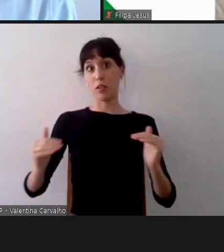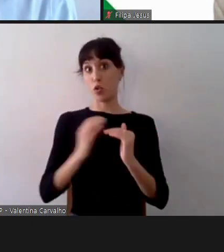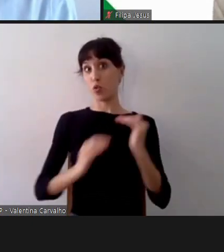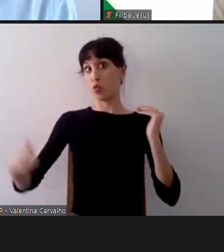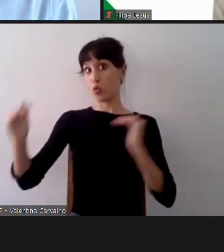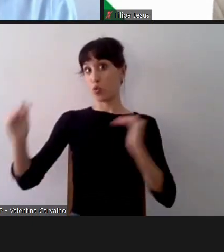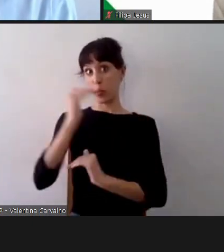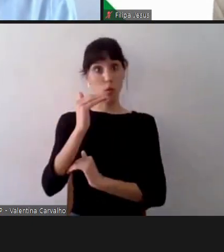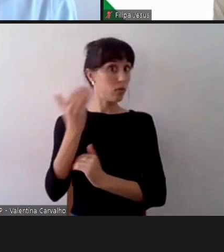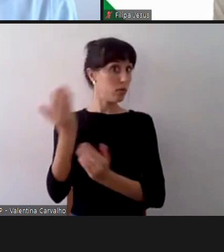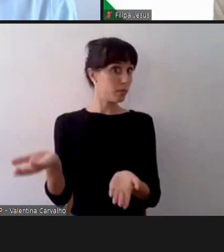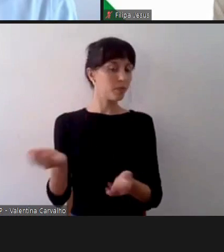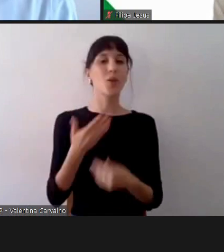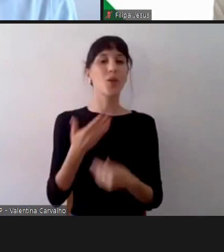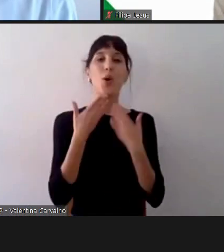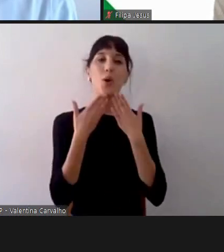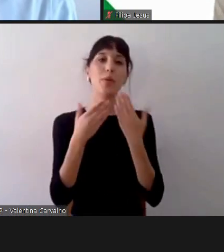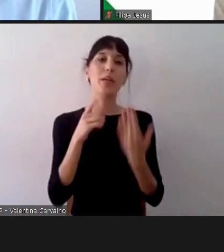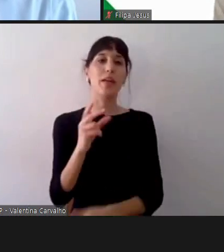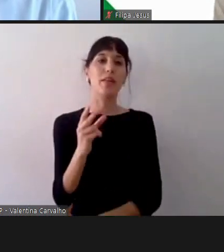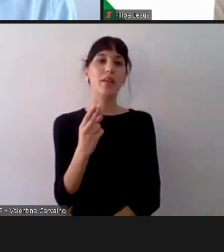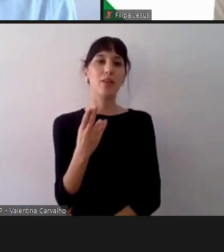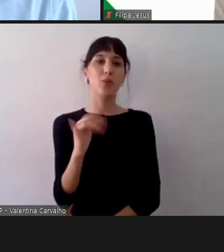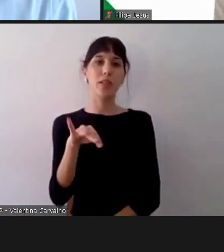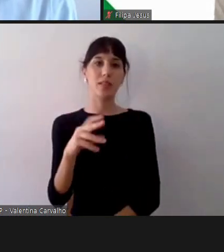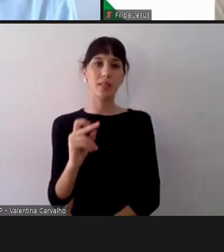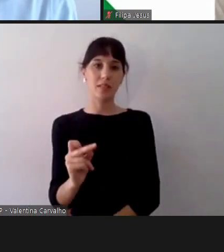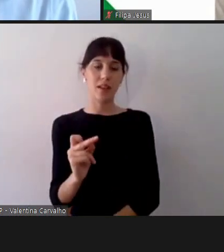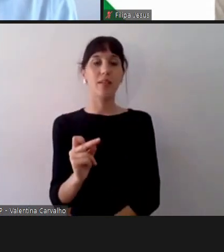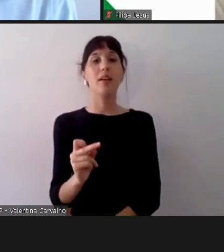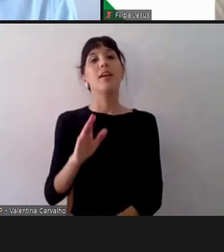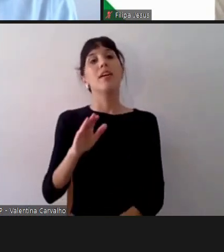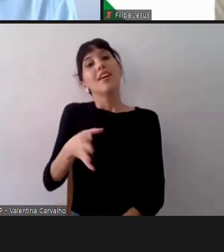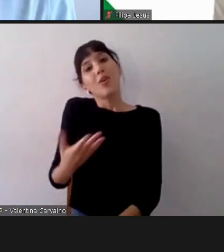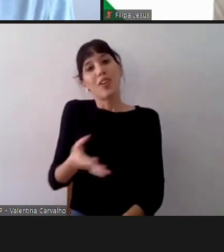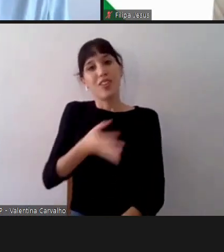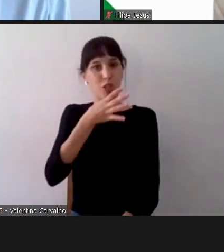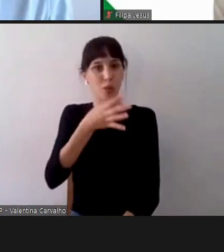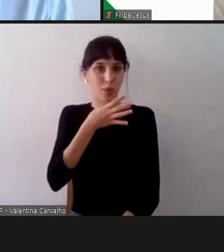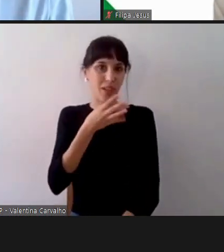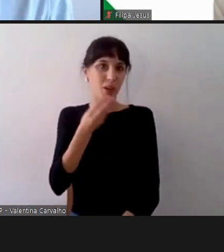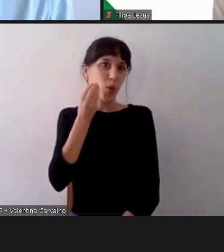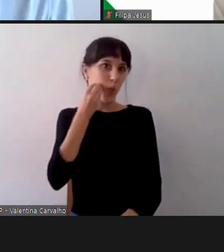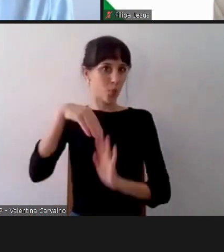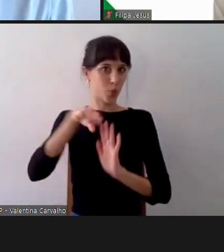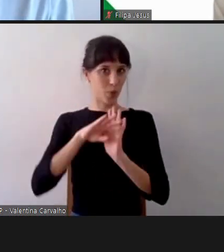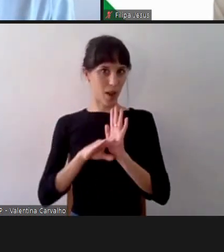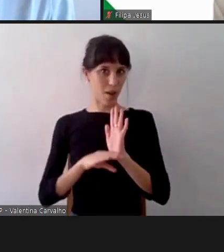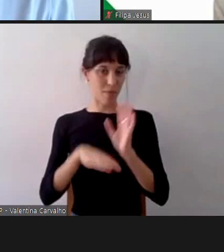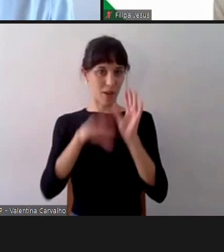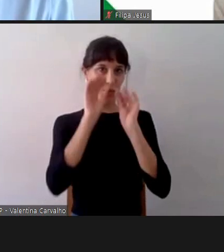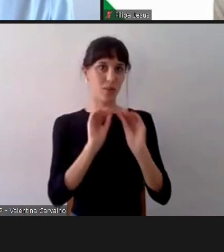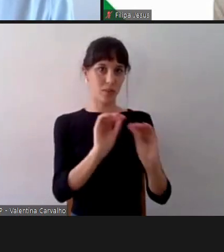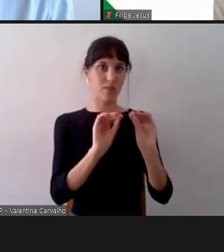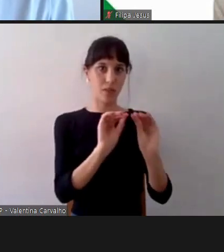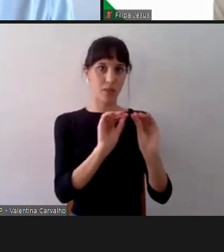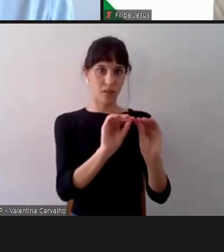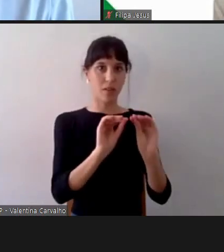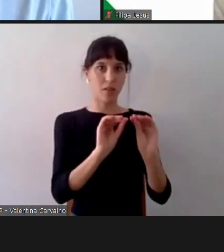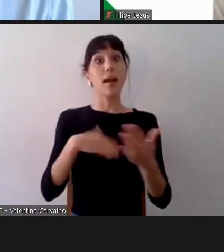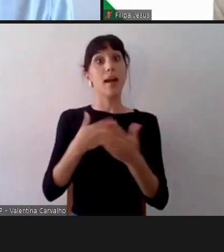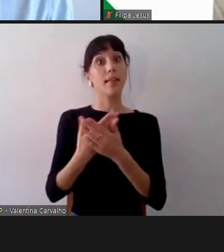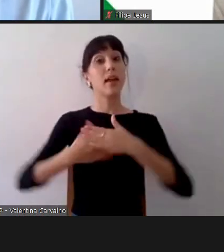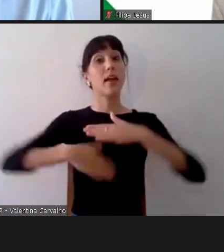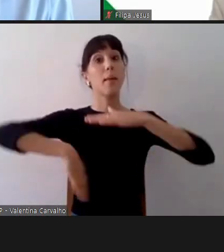e agradeço ao Luísa Neto que me esclarece aqui que este programa, não é, qualifica, é até ao 12º